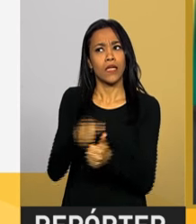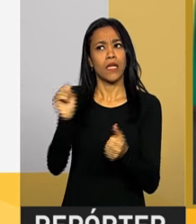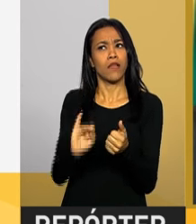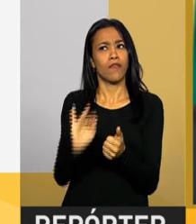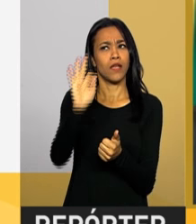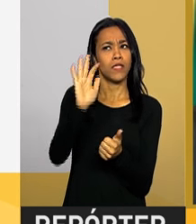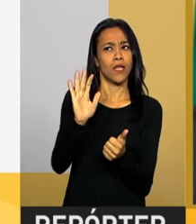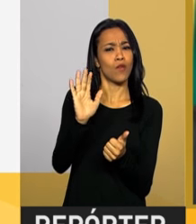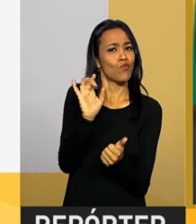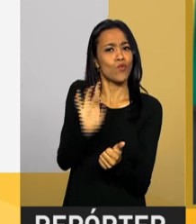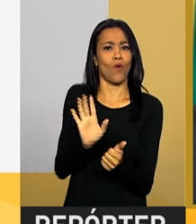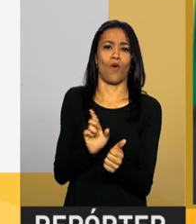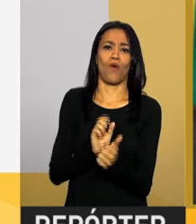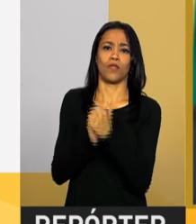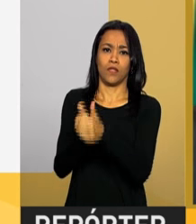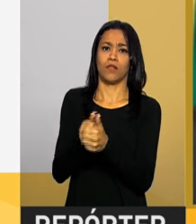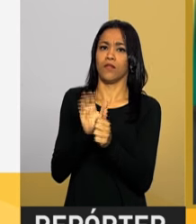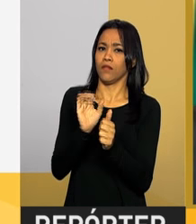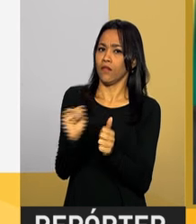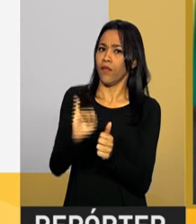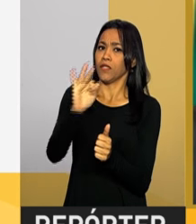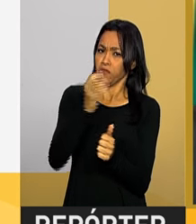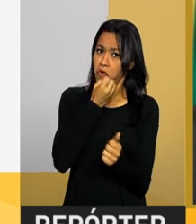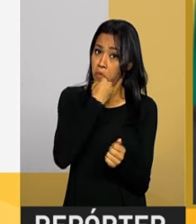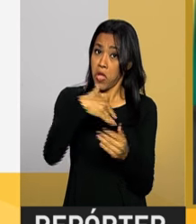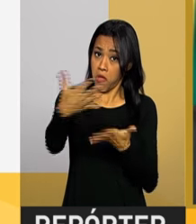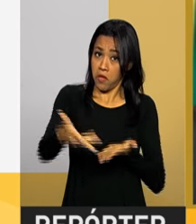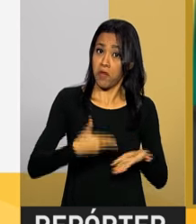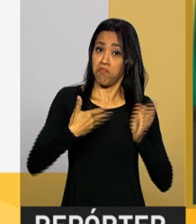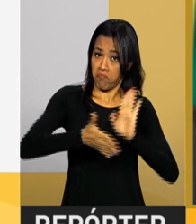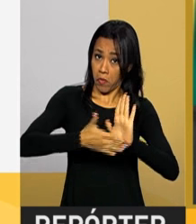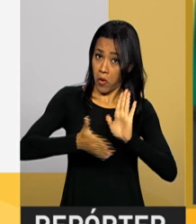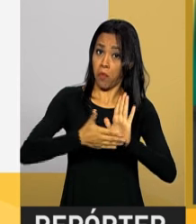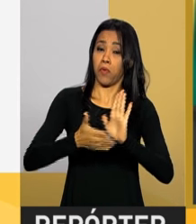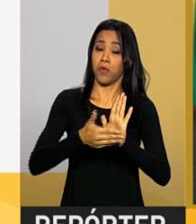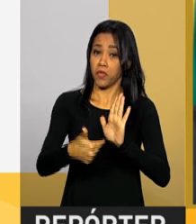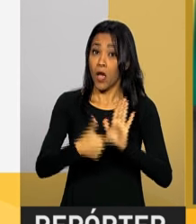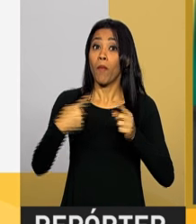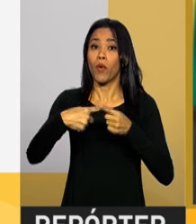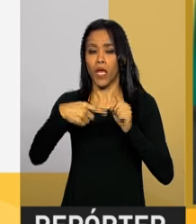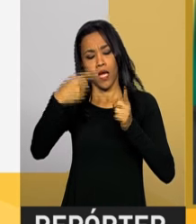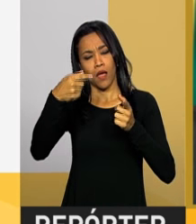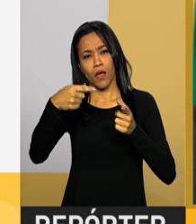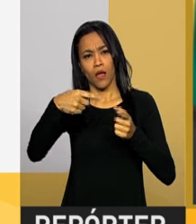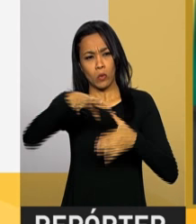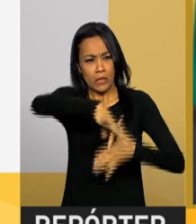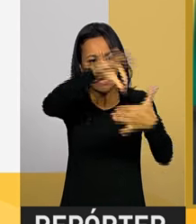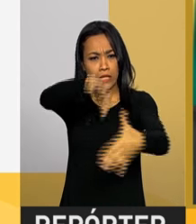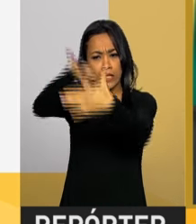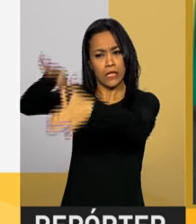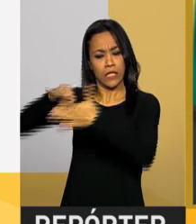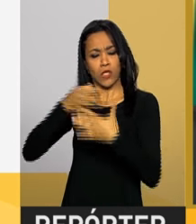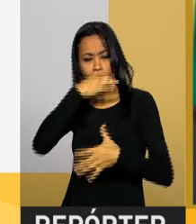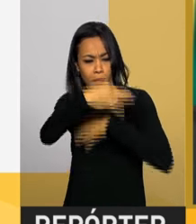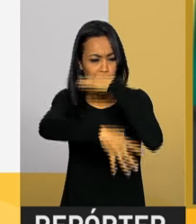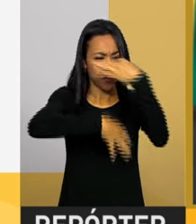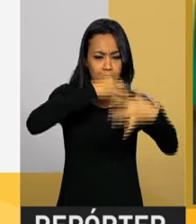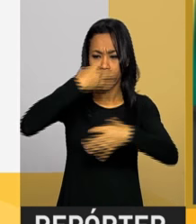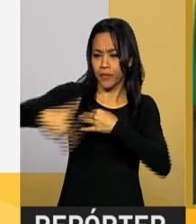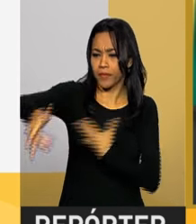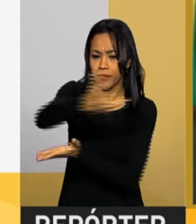mais do que a inflação. Ela foi muito bem recebida, e diria até aplaudida, porque os líderes se manifestaram e disseram que iriam